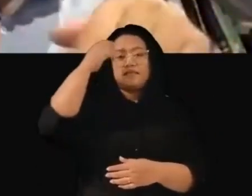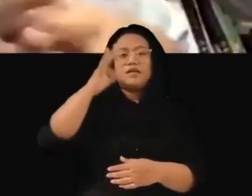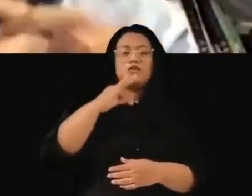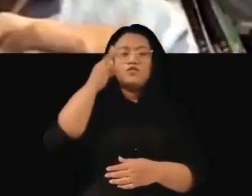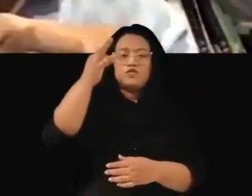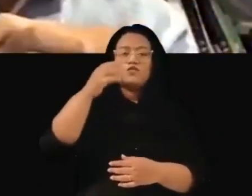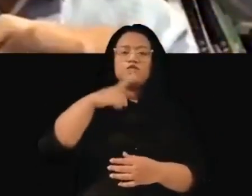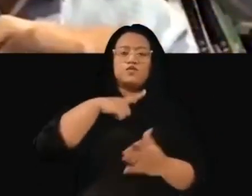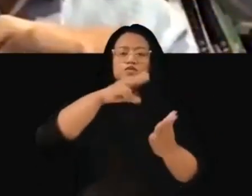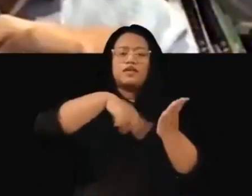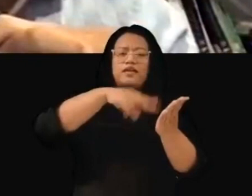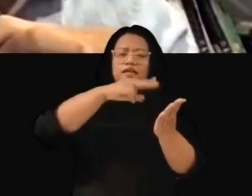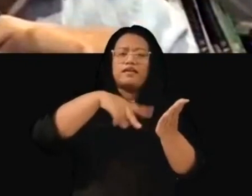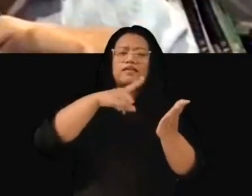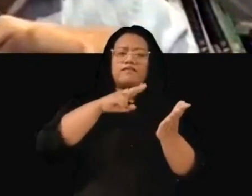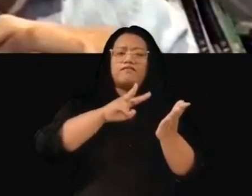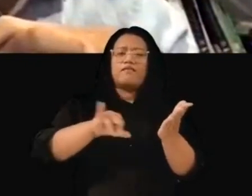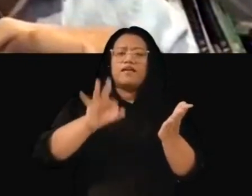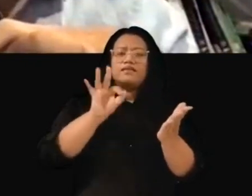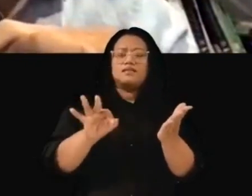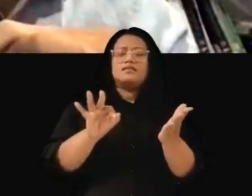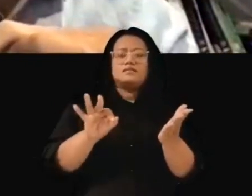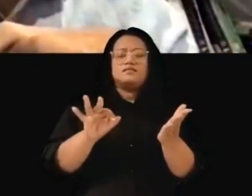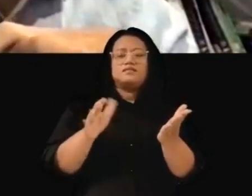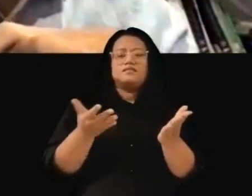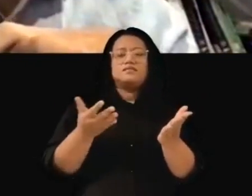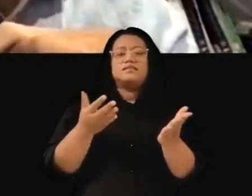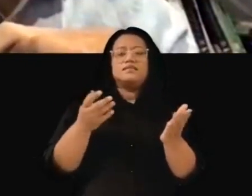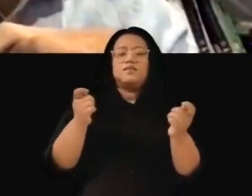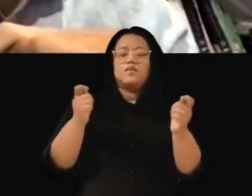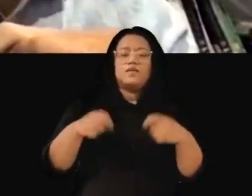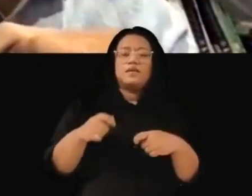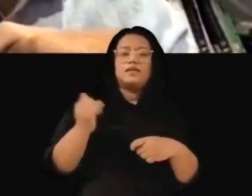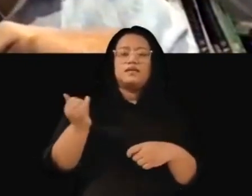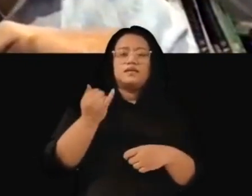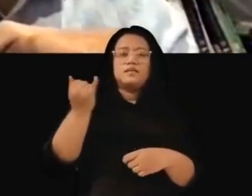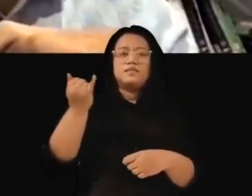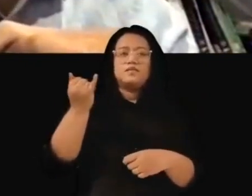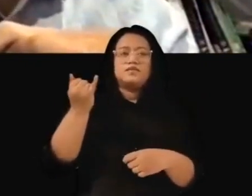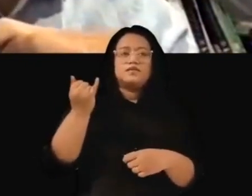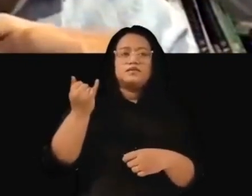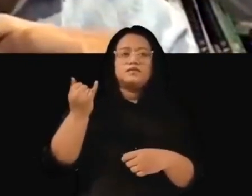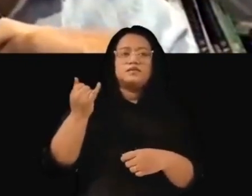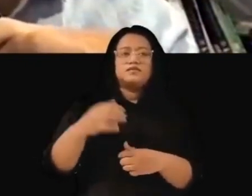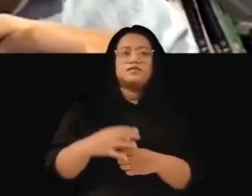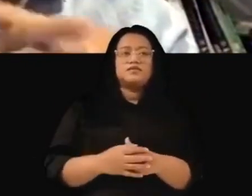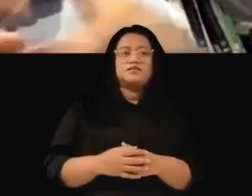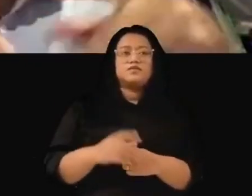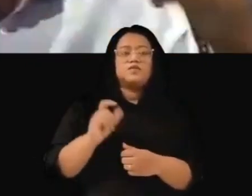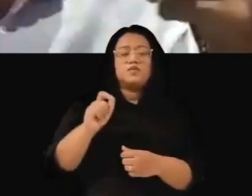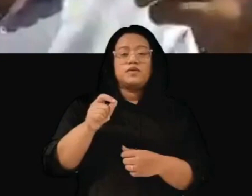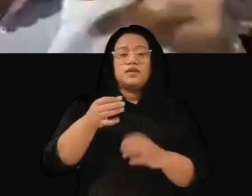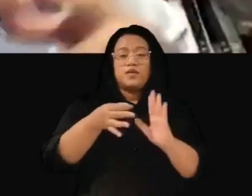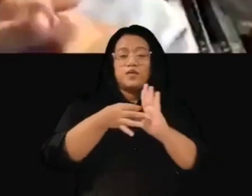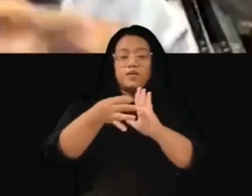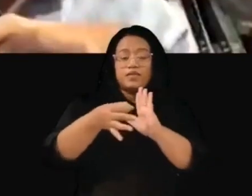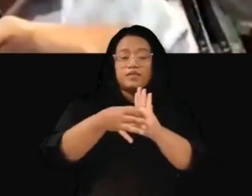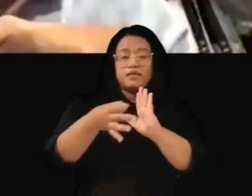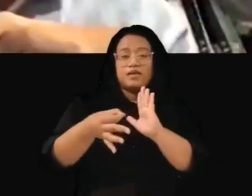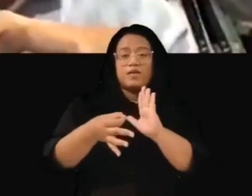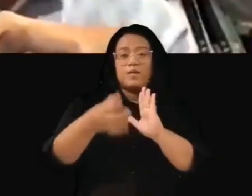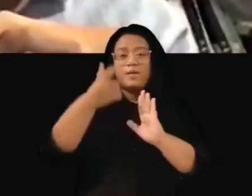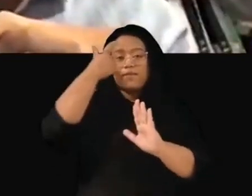nossos escritos. Então, talvez seja fundamental, ao emitir opinião, pensar no